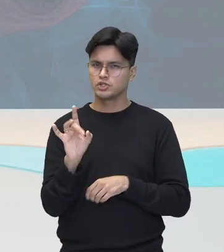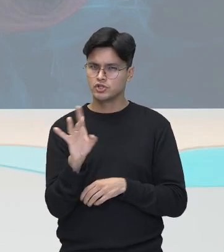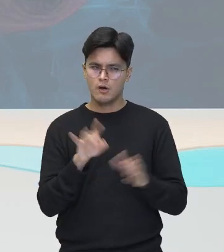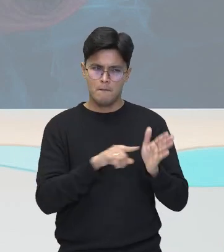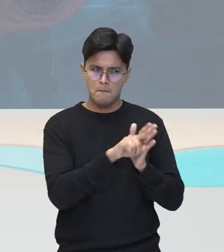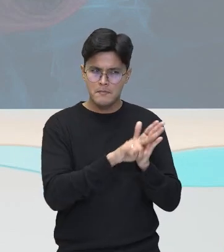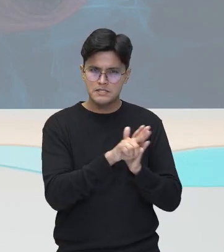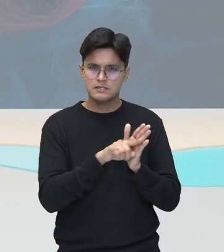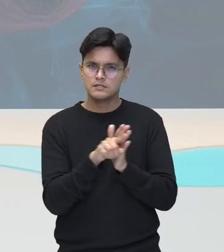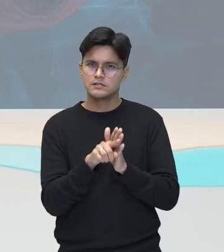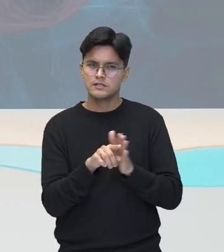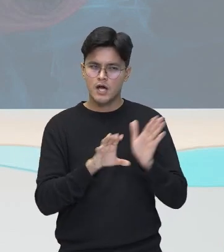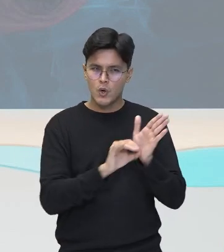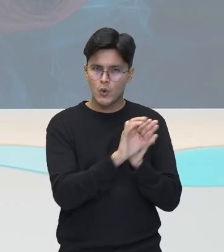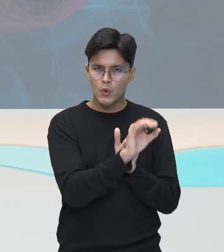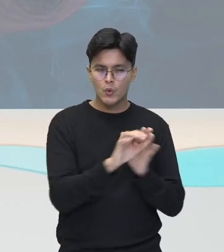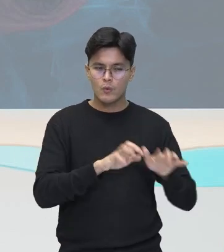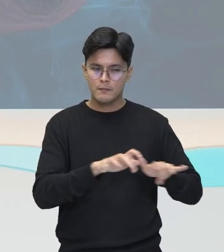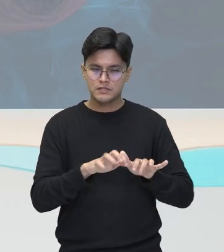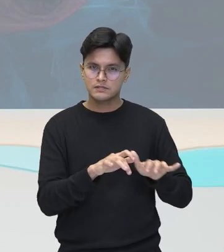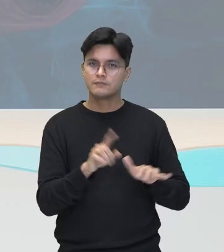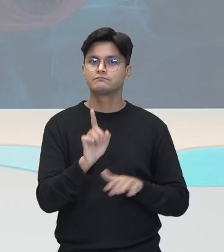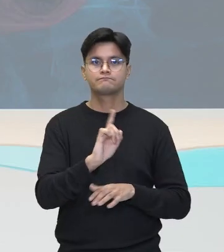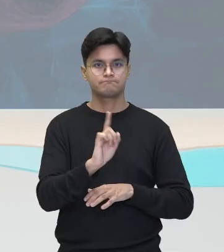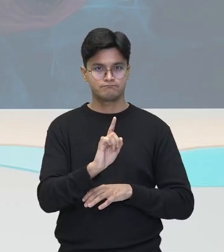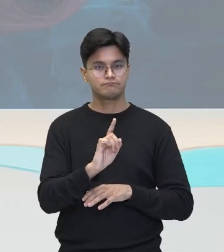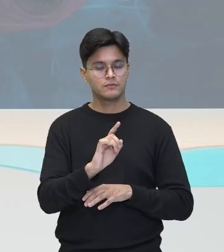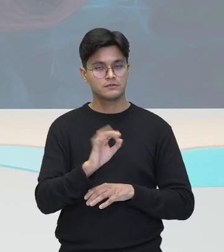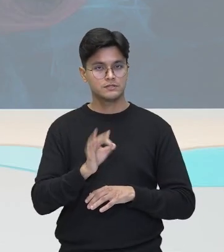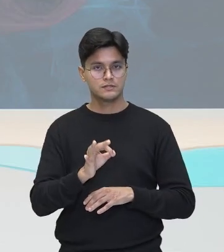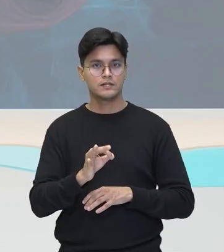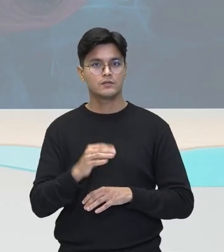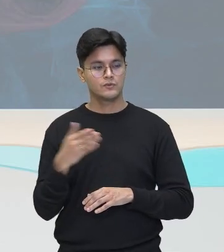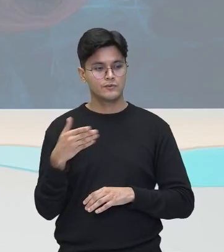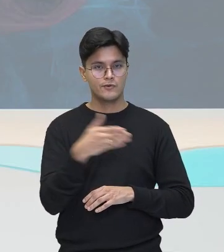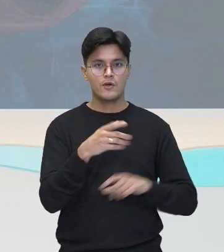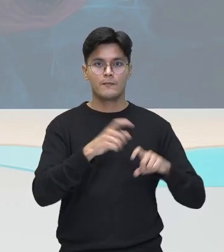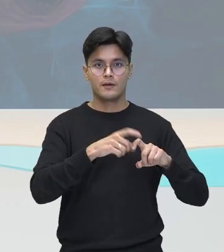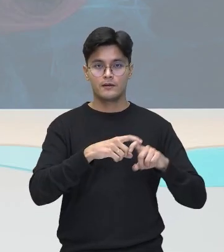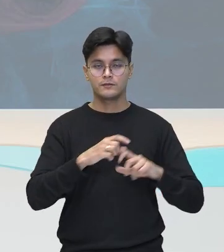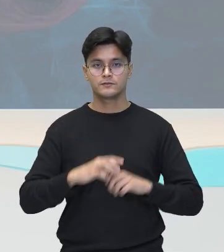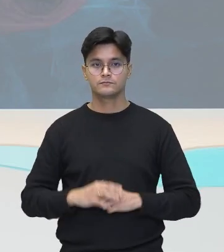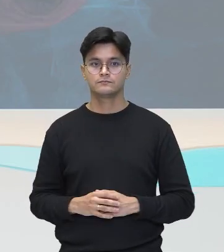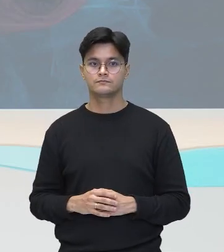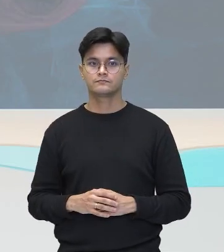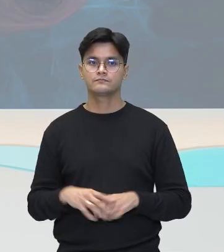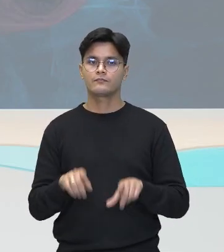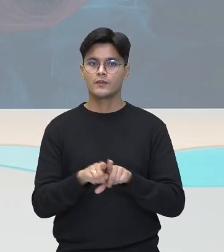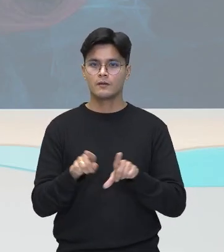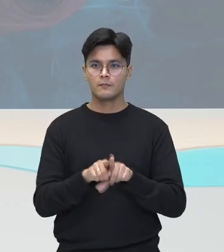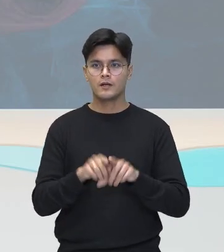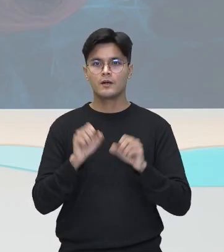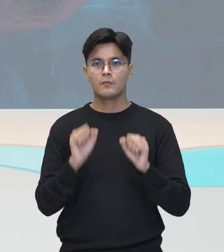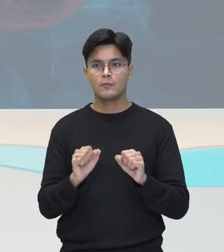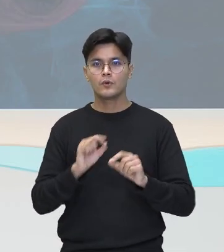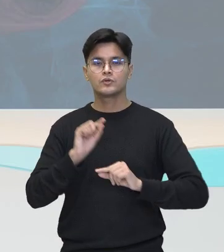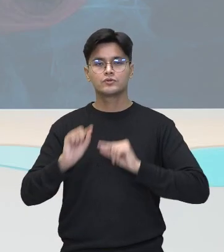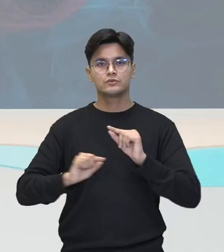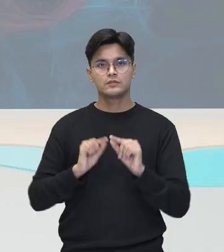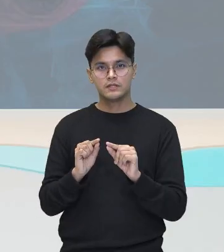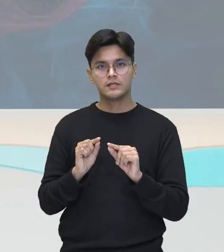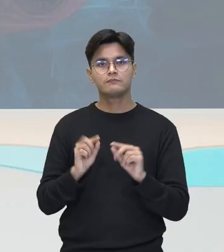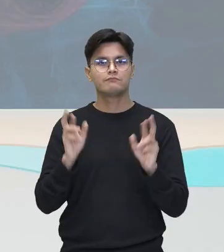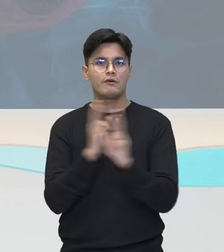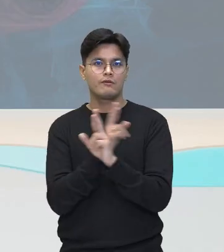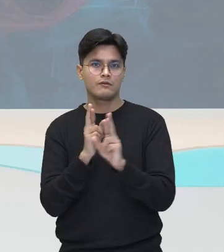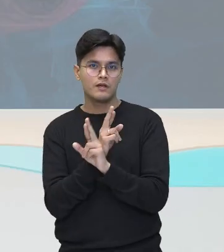informando pelo Google, não, porque não é o correto, ok? Então, ó, ele pode envolver também aí, ó, né, medicamentos,